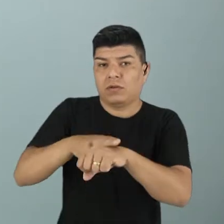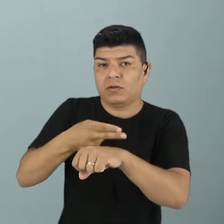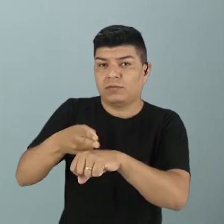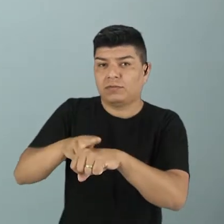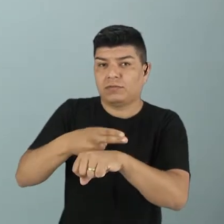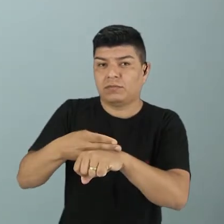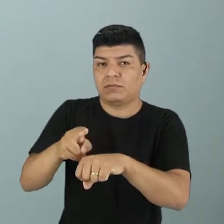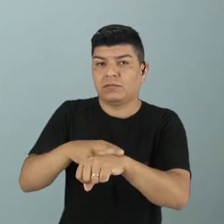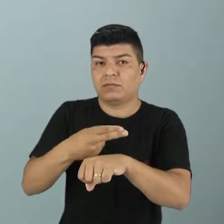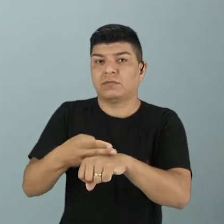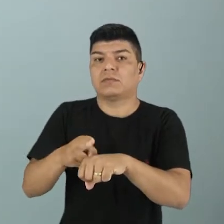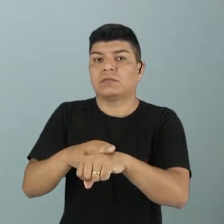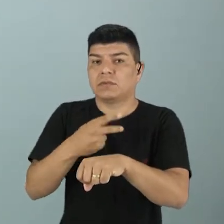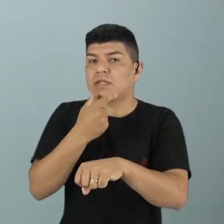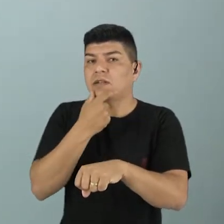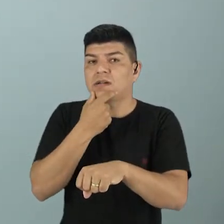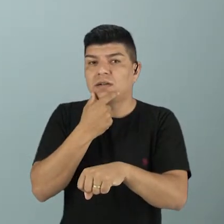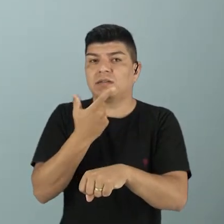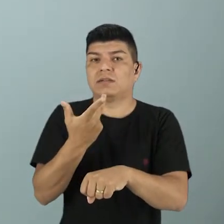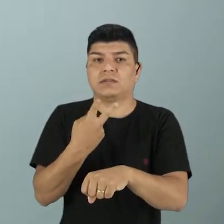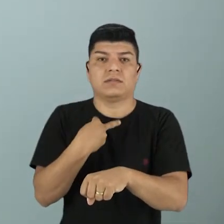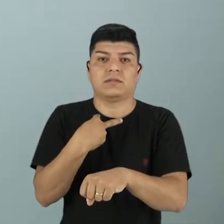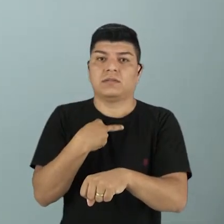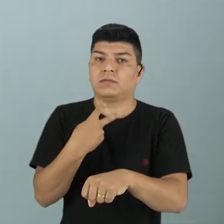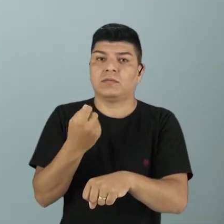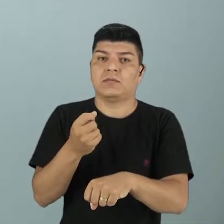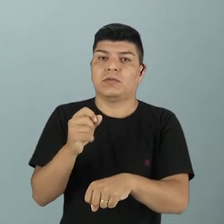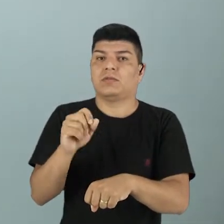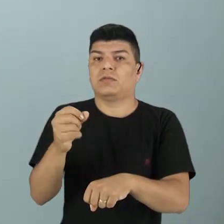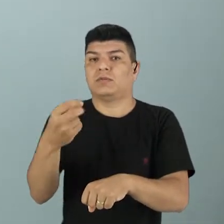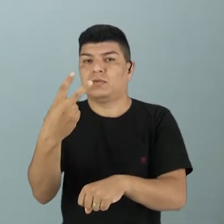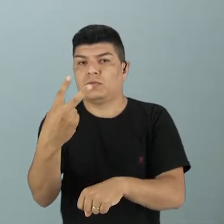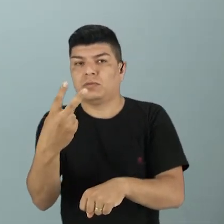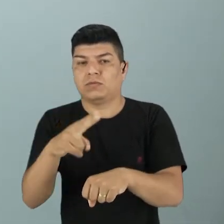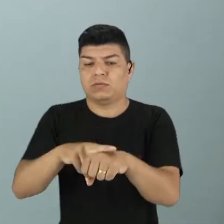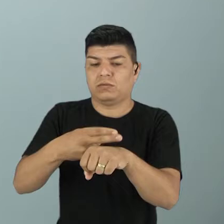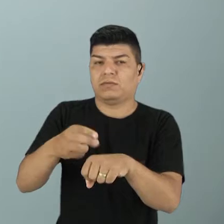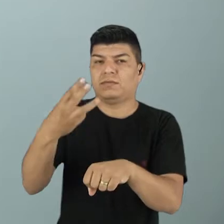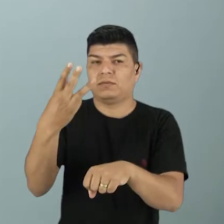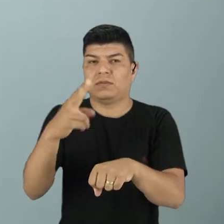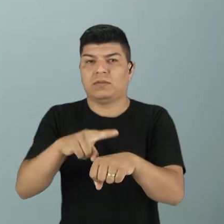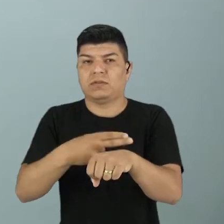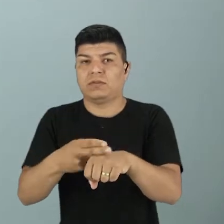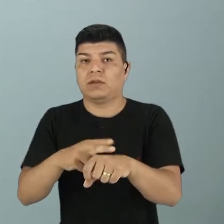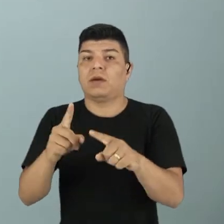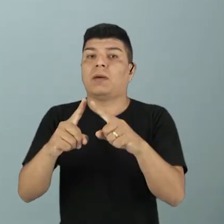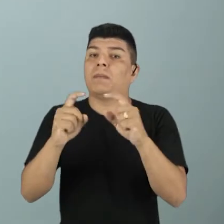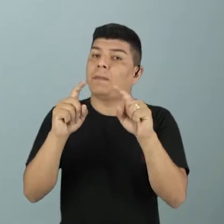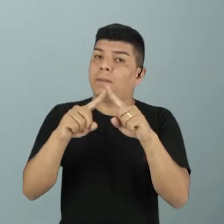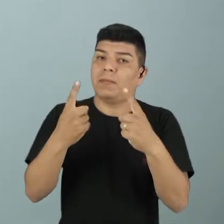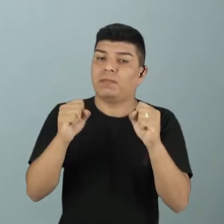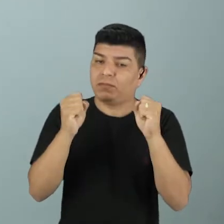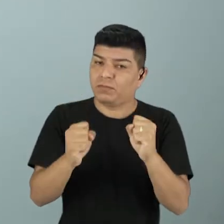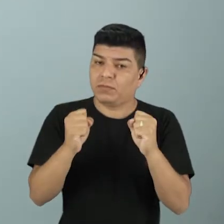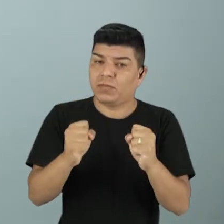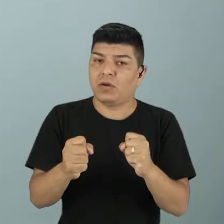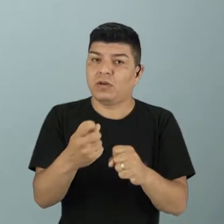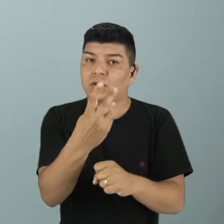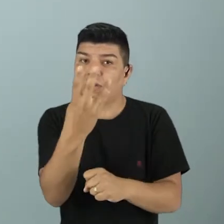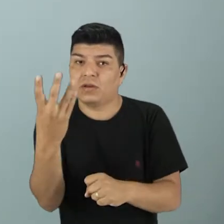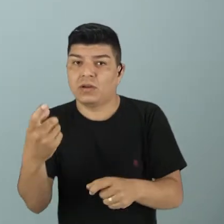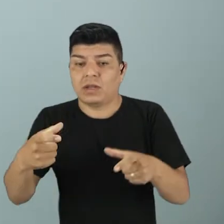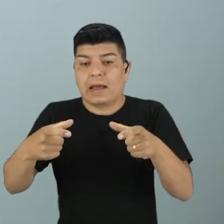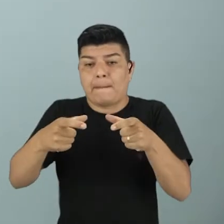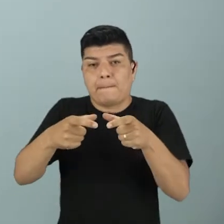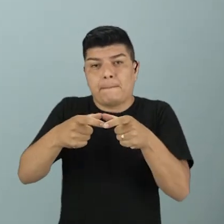inglês, chocolate é um substantivo incontável. Eu não posso dizer 2 chocolates, 3 chocolates. Mas eu posso contar a barra. E